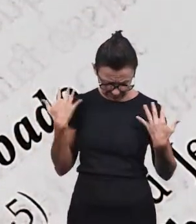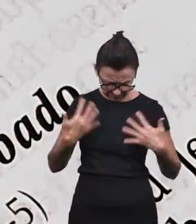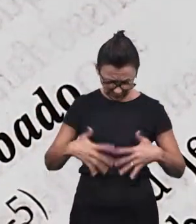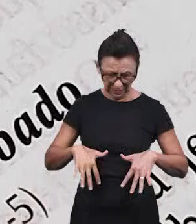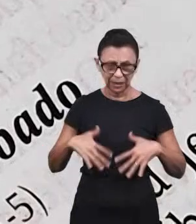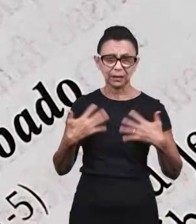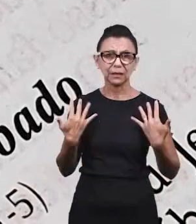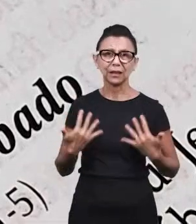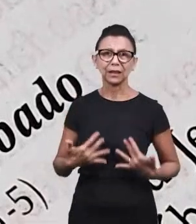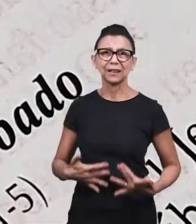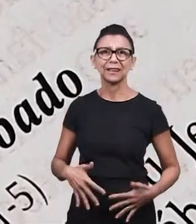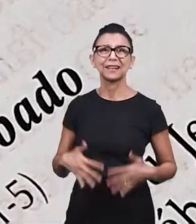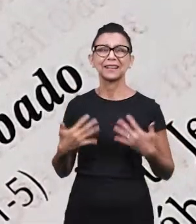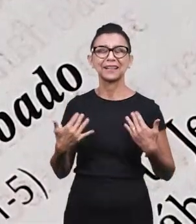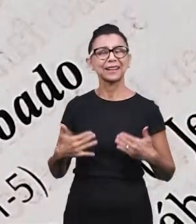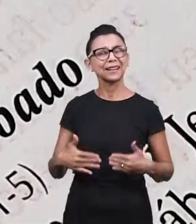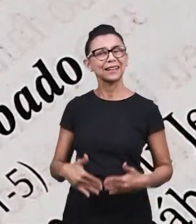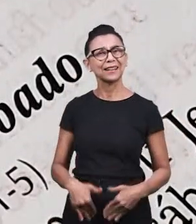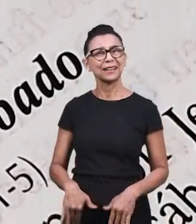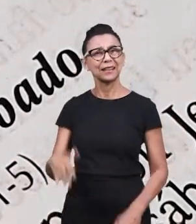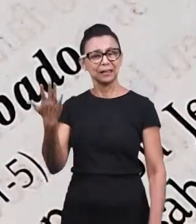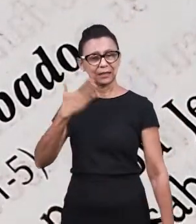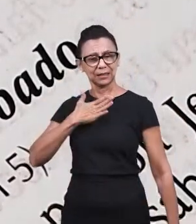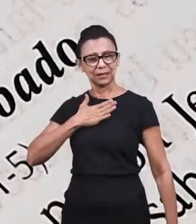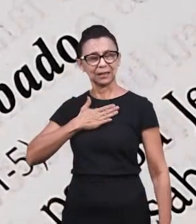Vem, alma cansada,